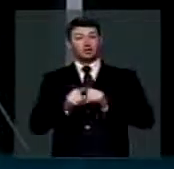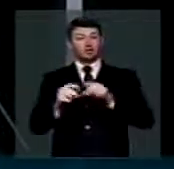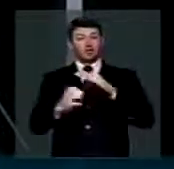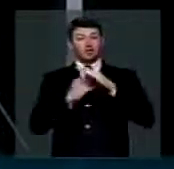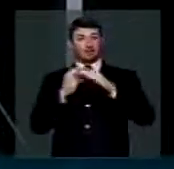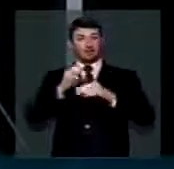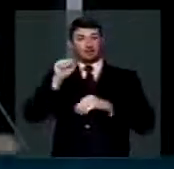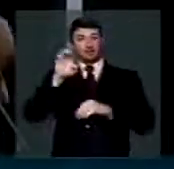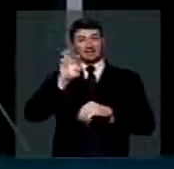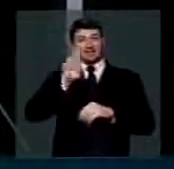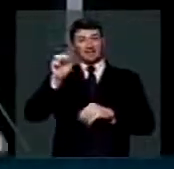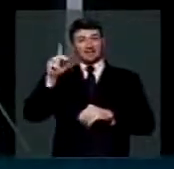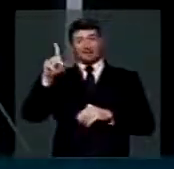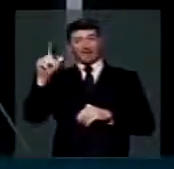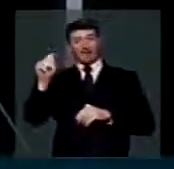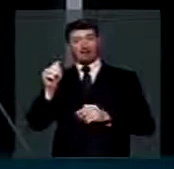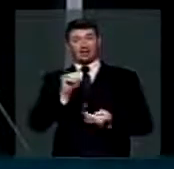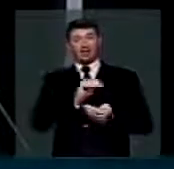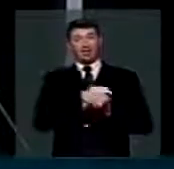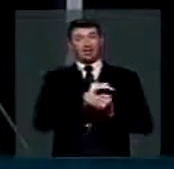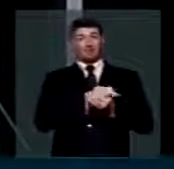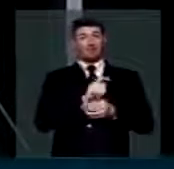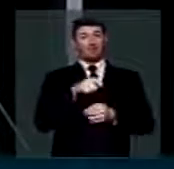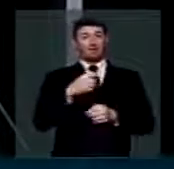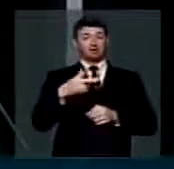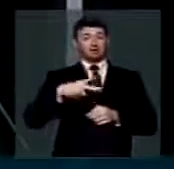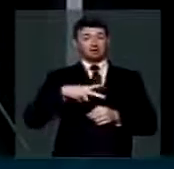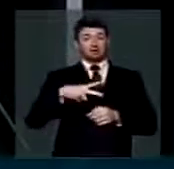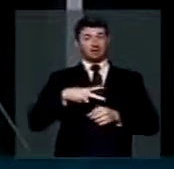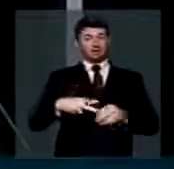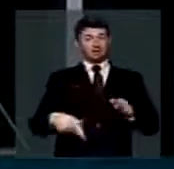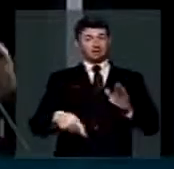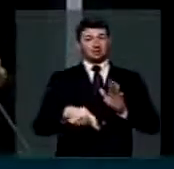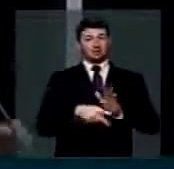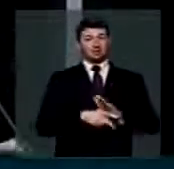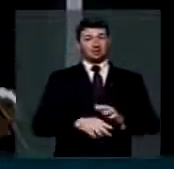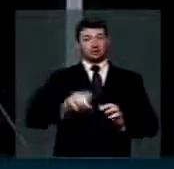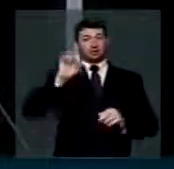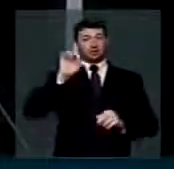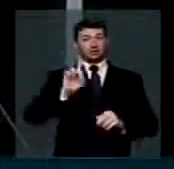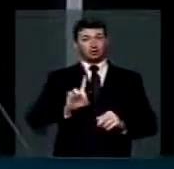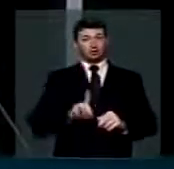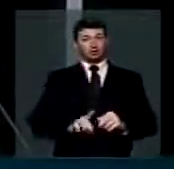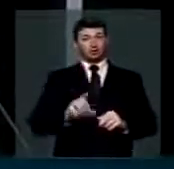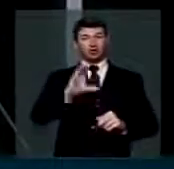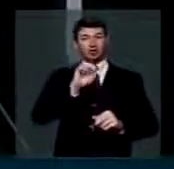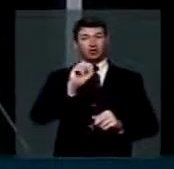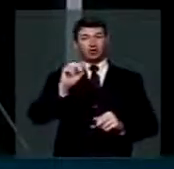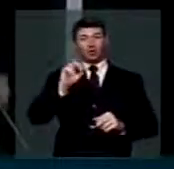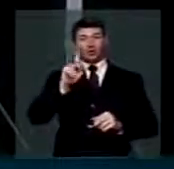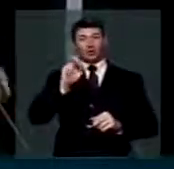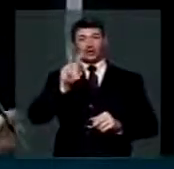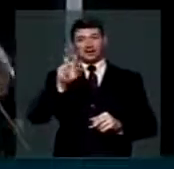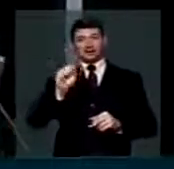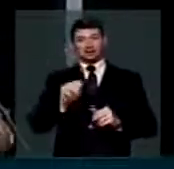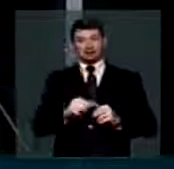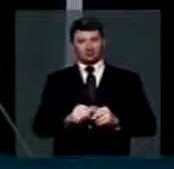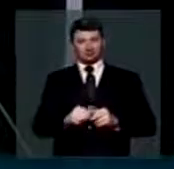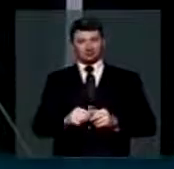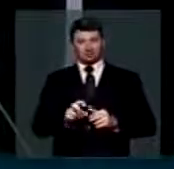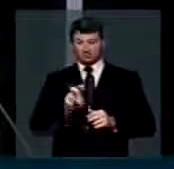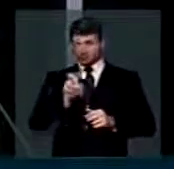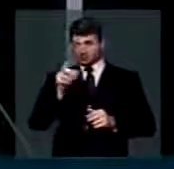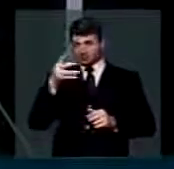Serra Pelada nas contas individuais dos diretores da cooperativa.